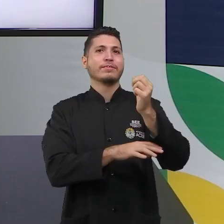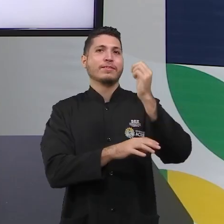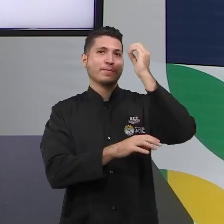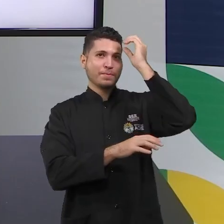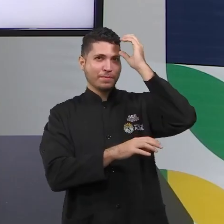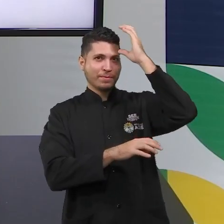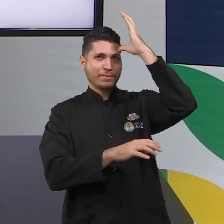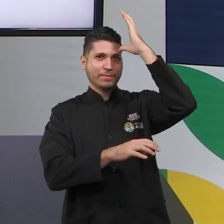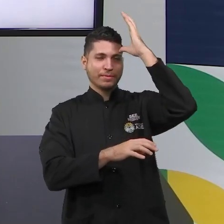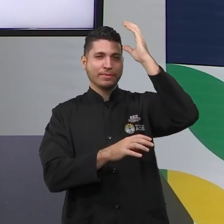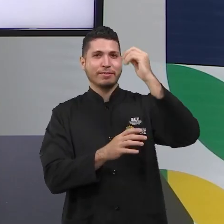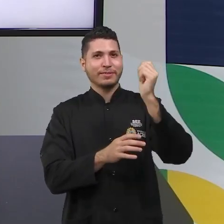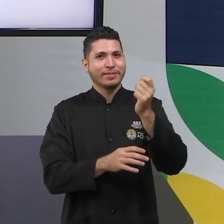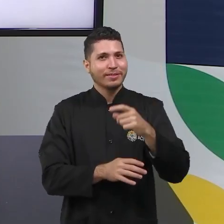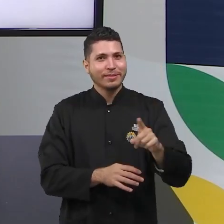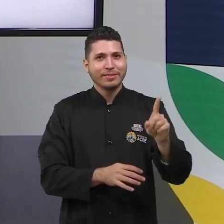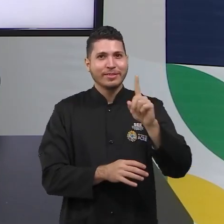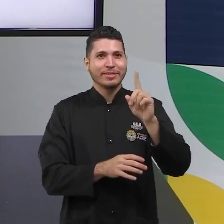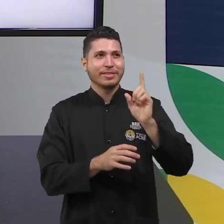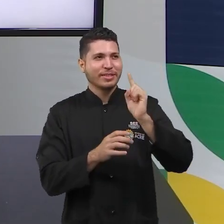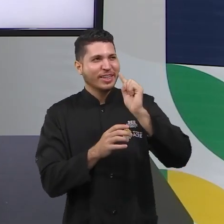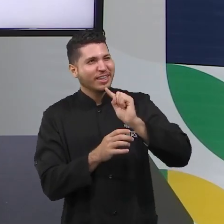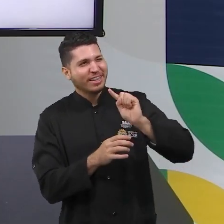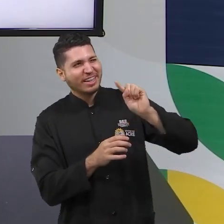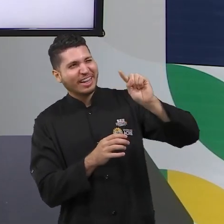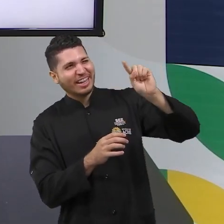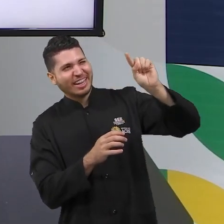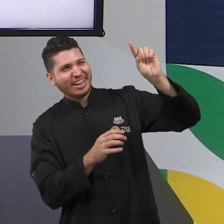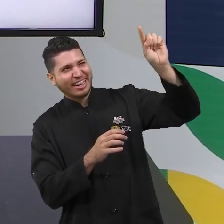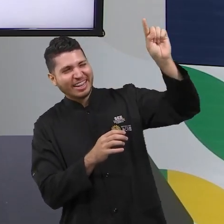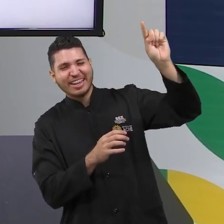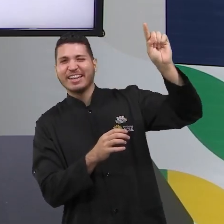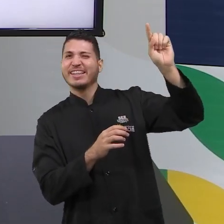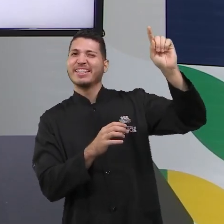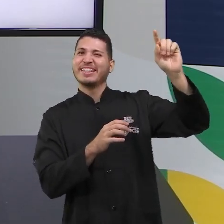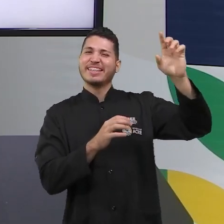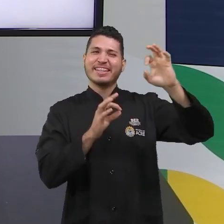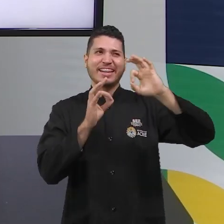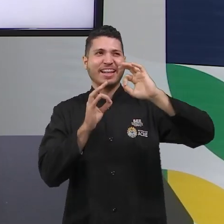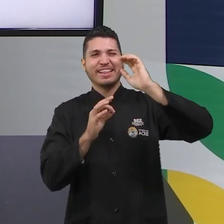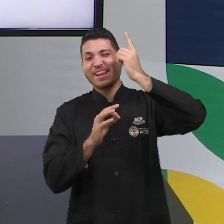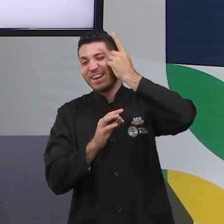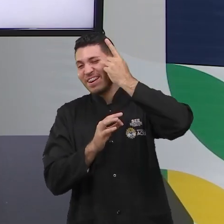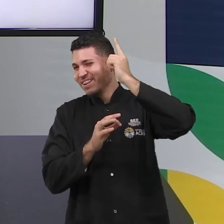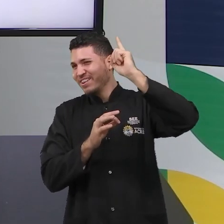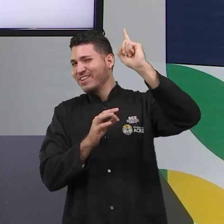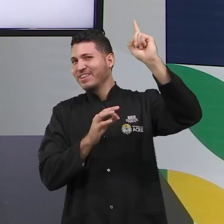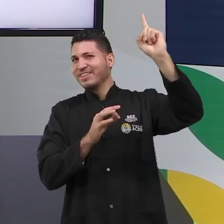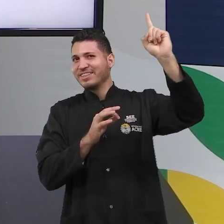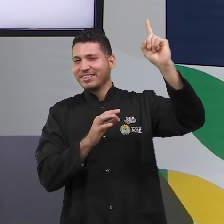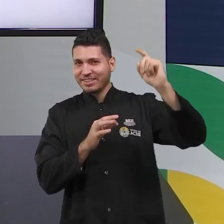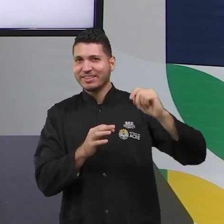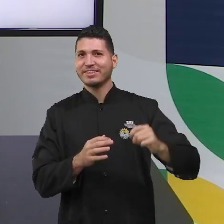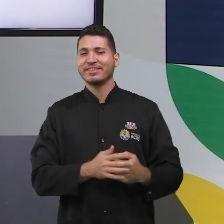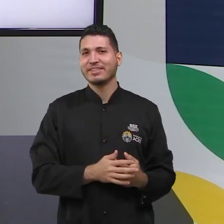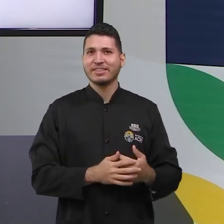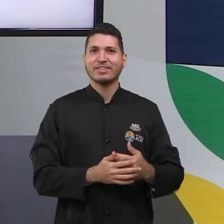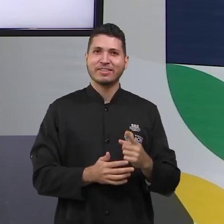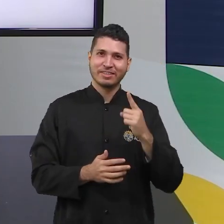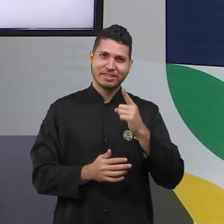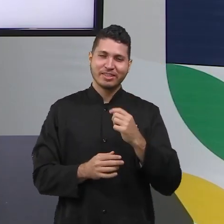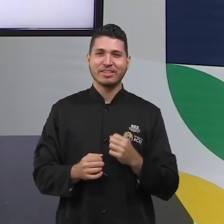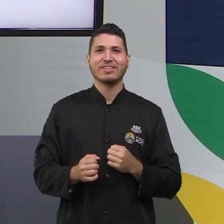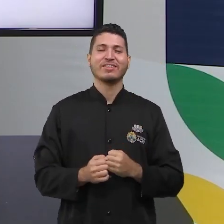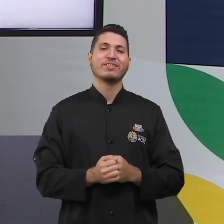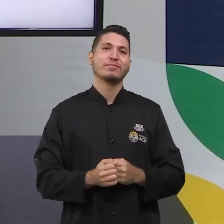conhecimento, sem precisar dispor de condição financeira para isso, tá? Então a nossa aula vai descobrir hoje, junto